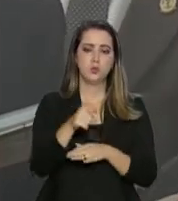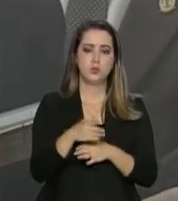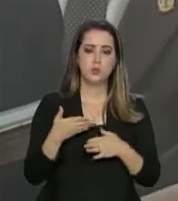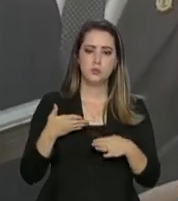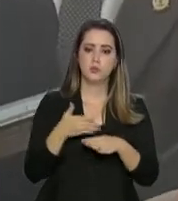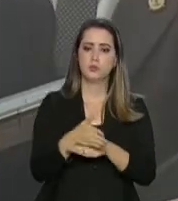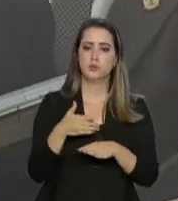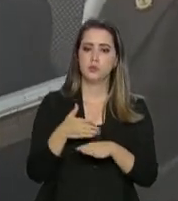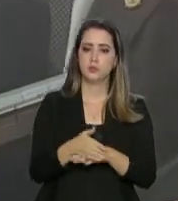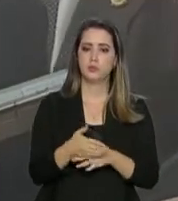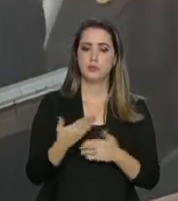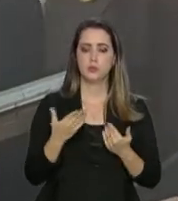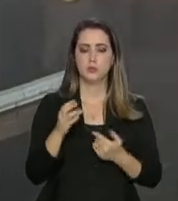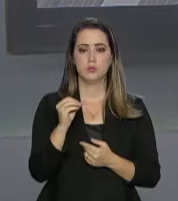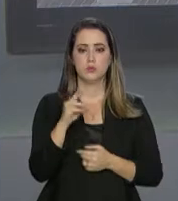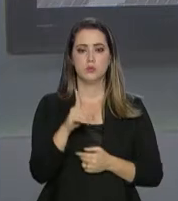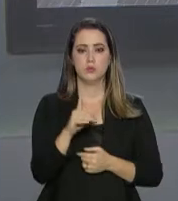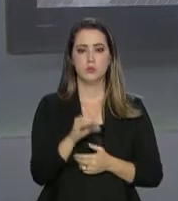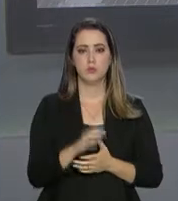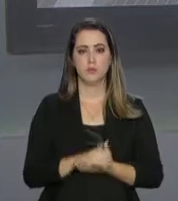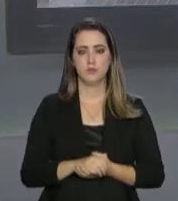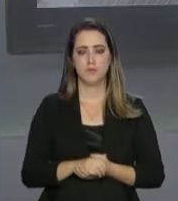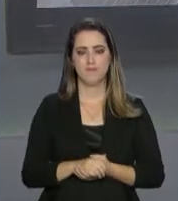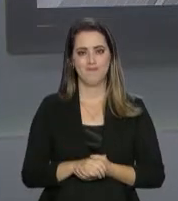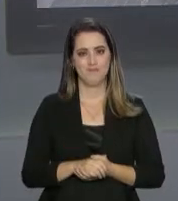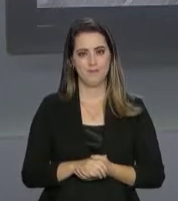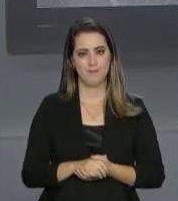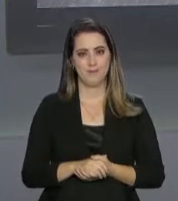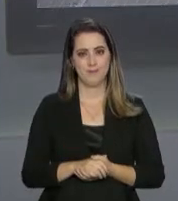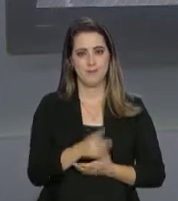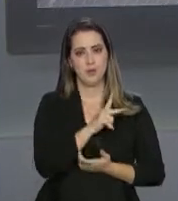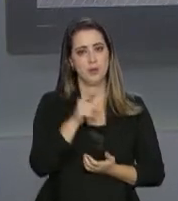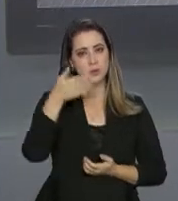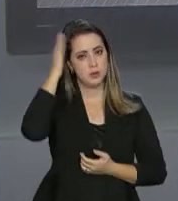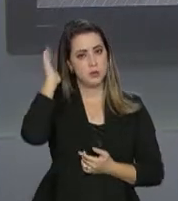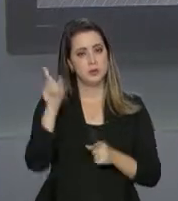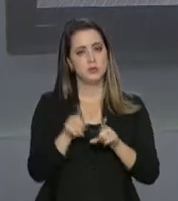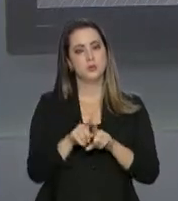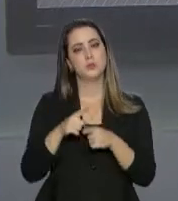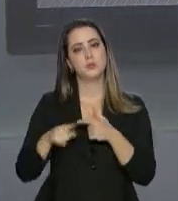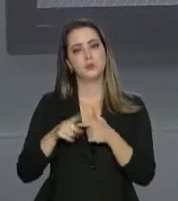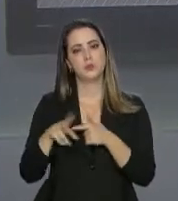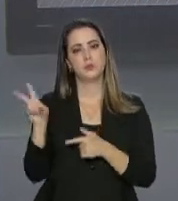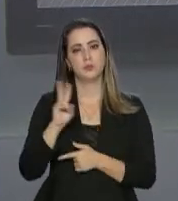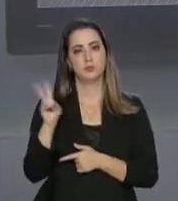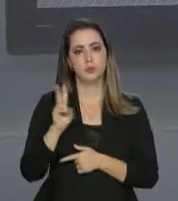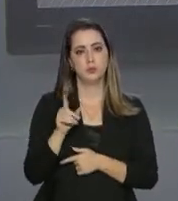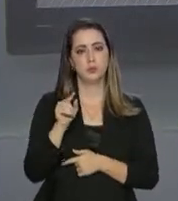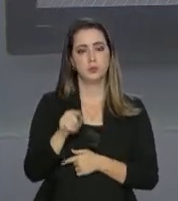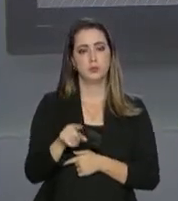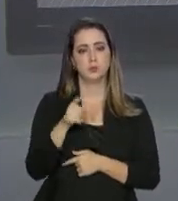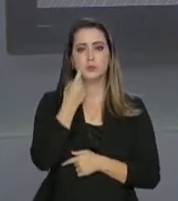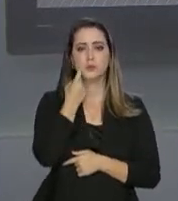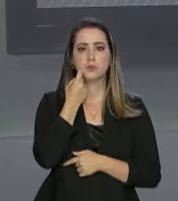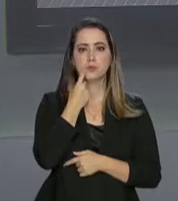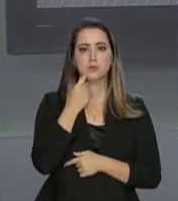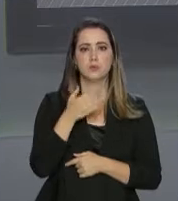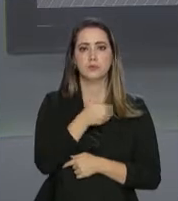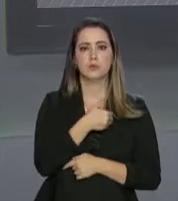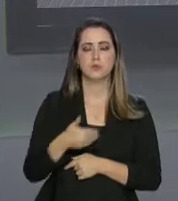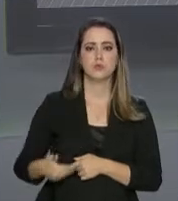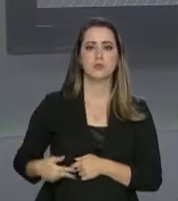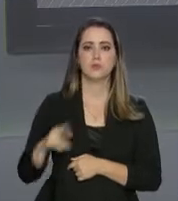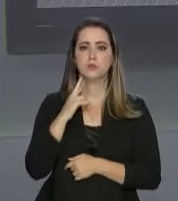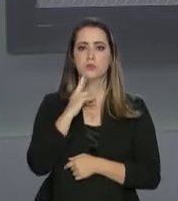ingresso ao cdf o presidente falou também sobre a situação da venezuela nesta sexta